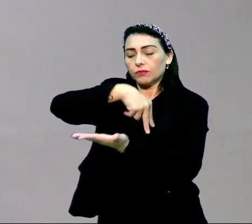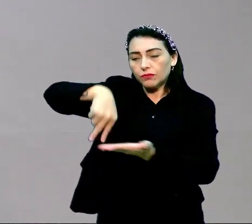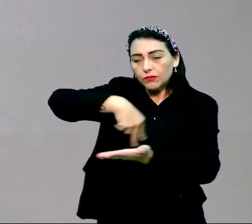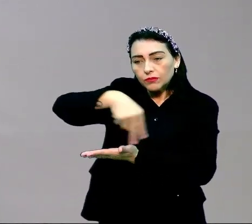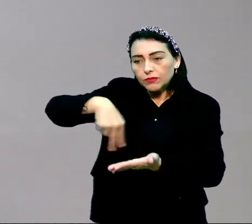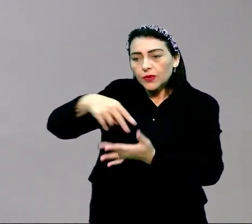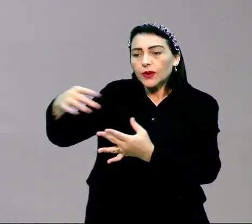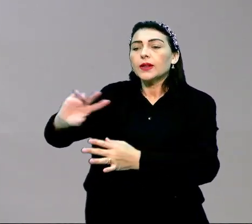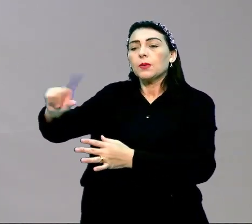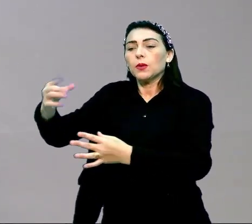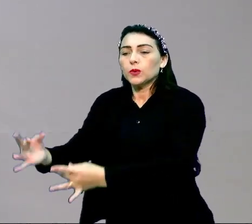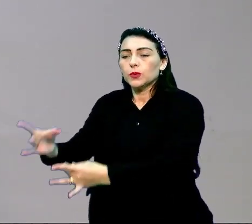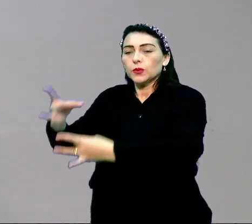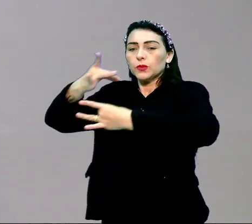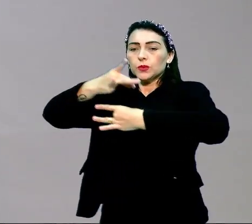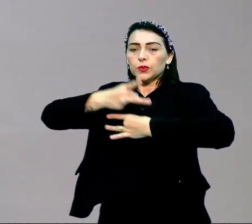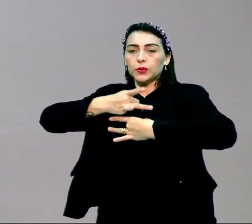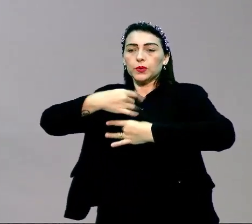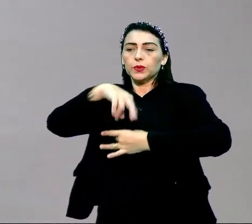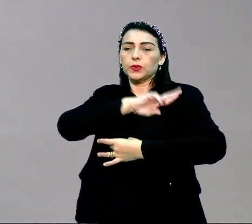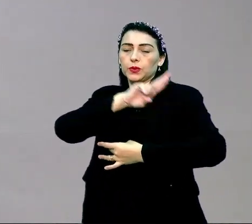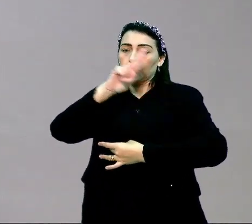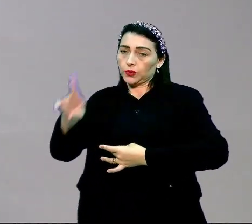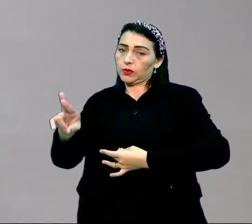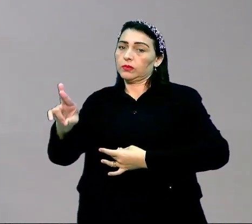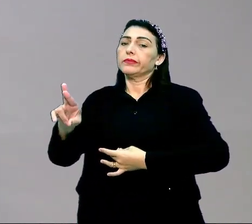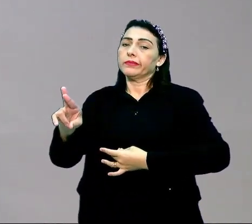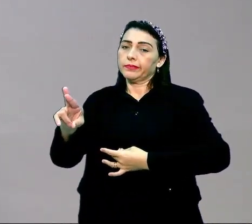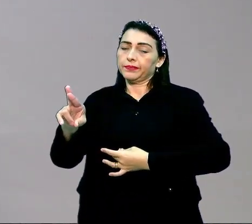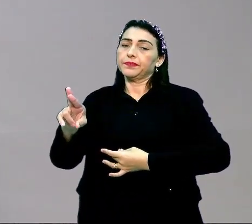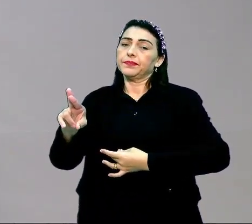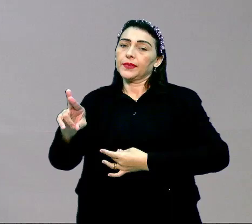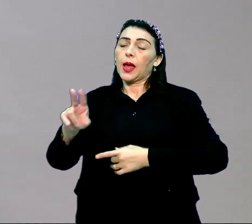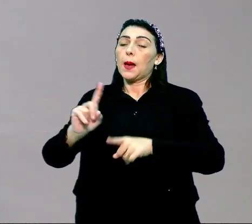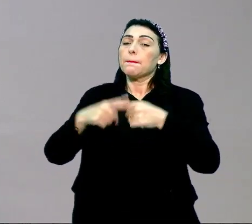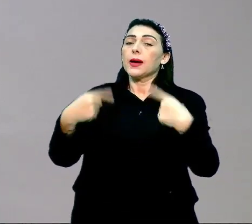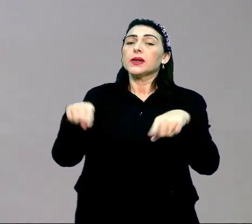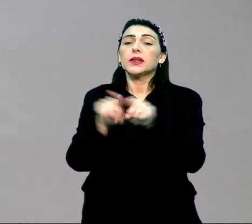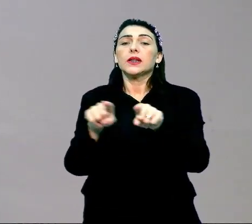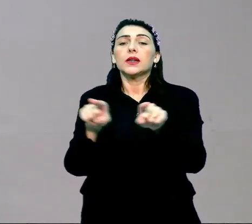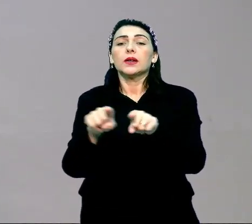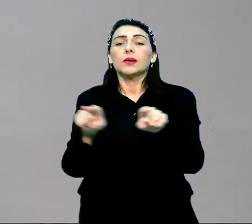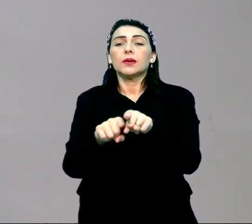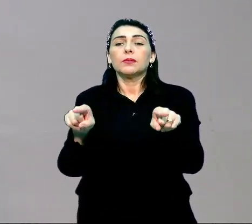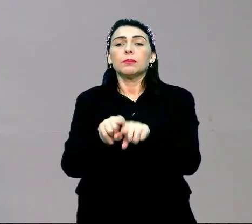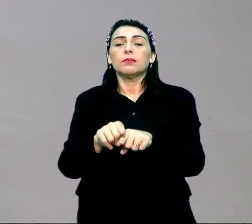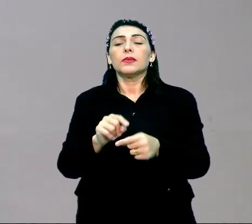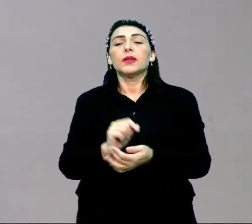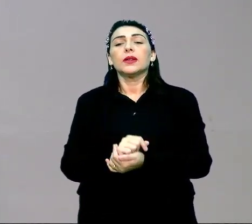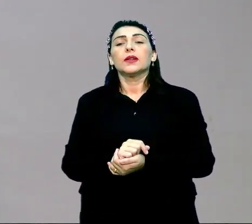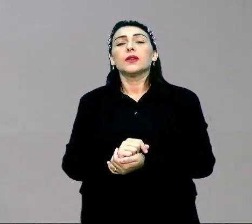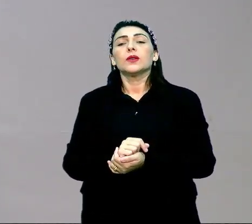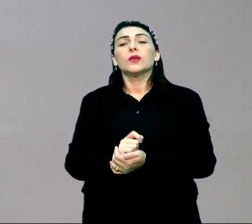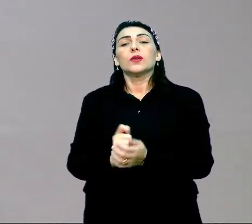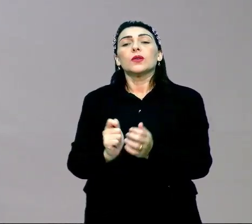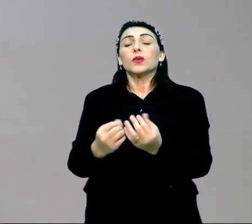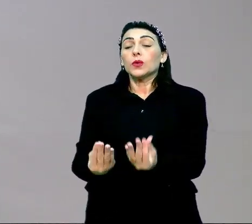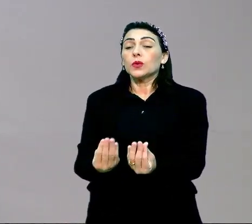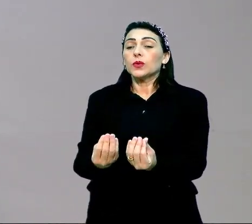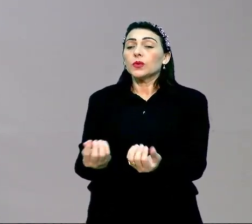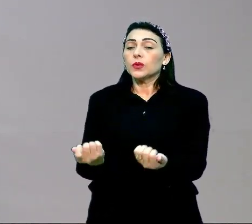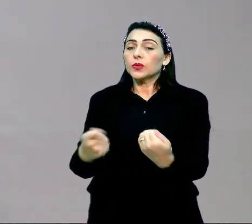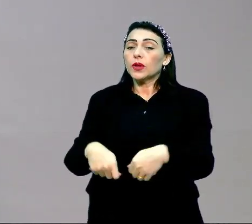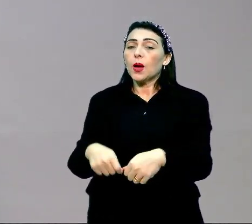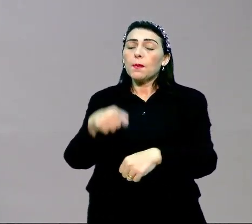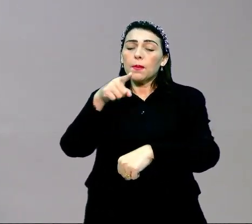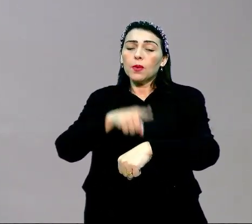cultura, ela nos direciona, mas também elas nos condiciona. E aí